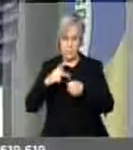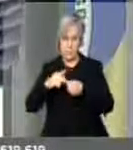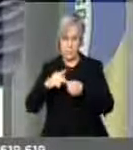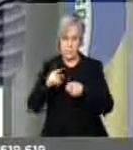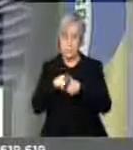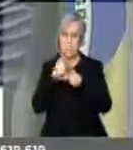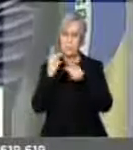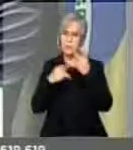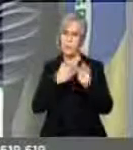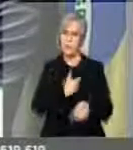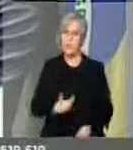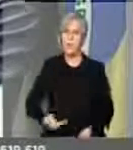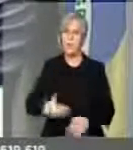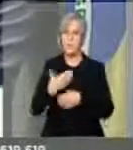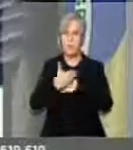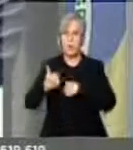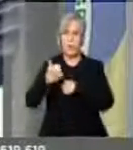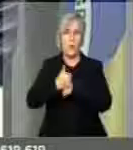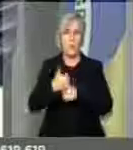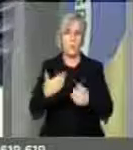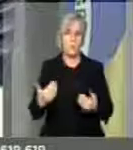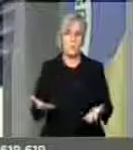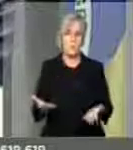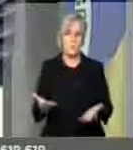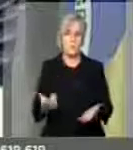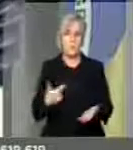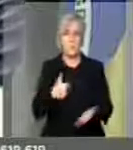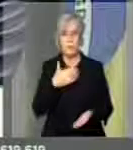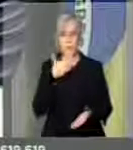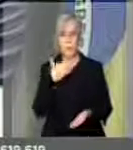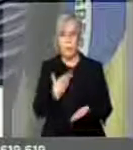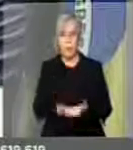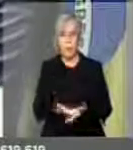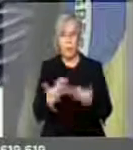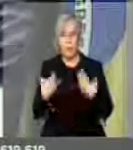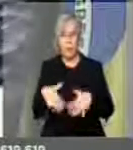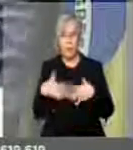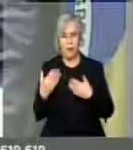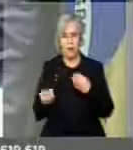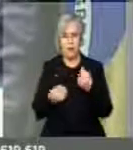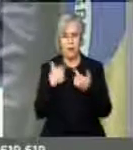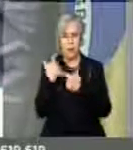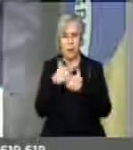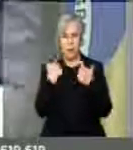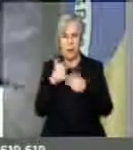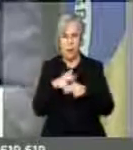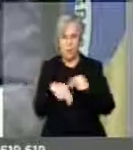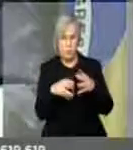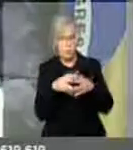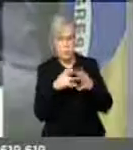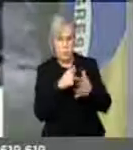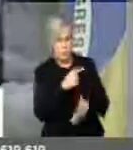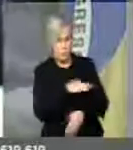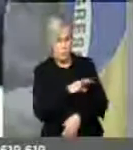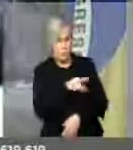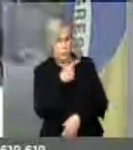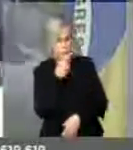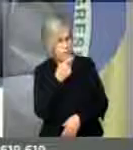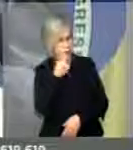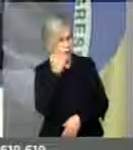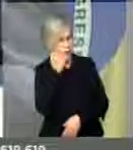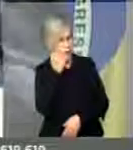acho engraçado e fico abismado com a cara de pau que tem os petistas de falar